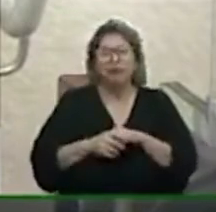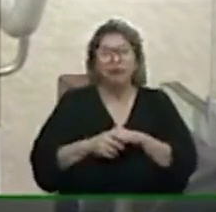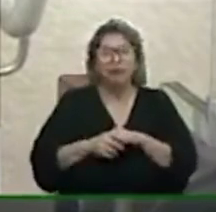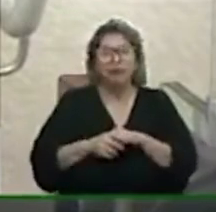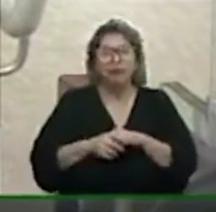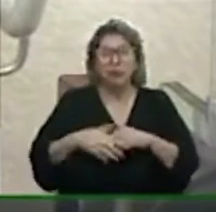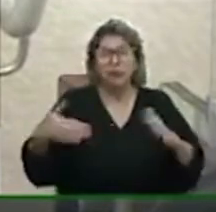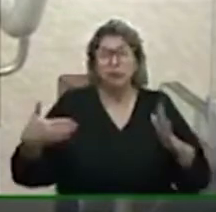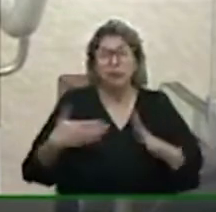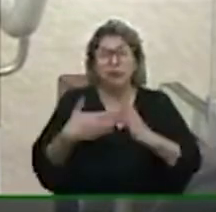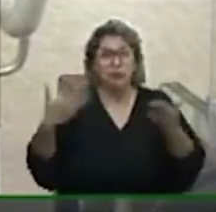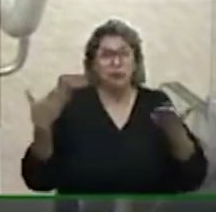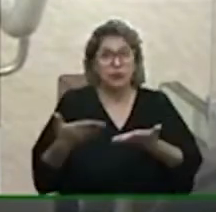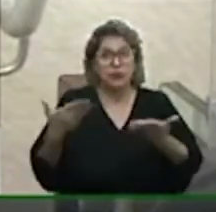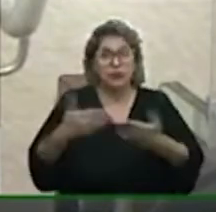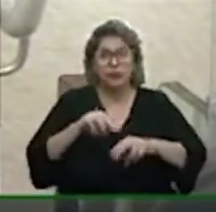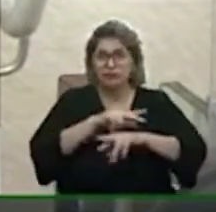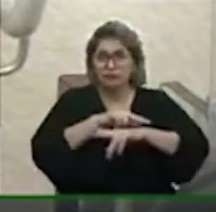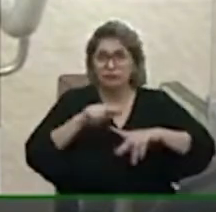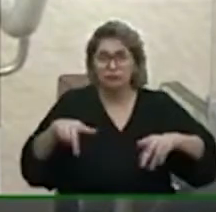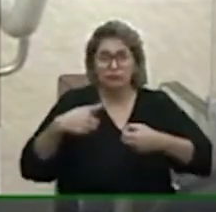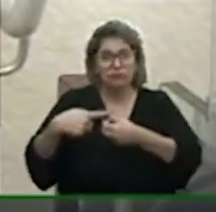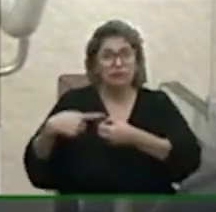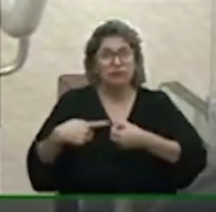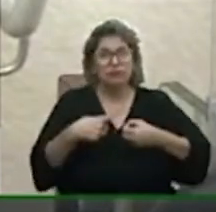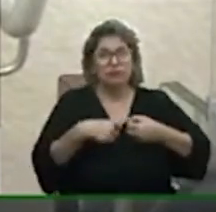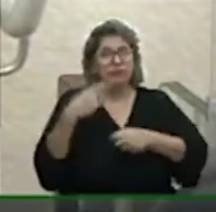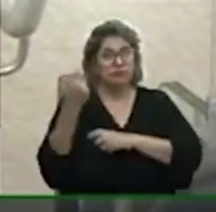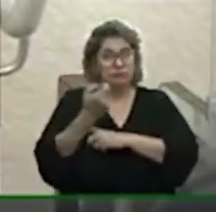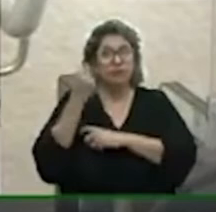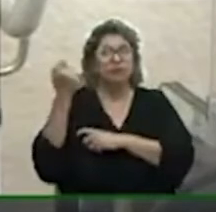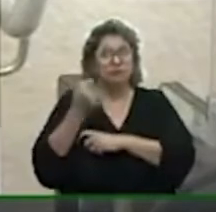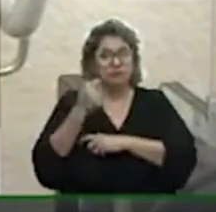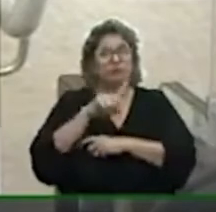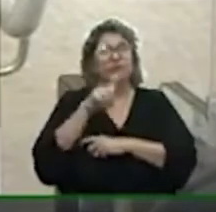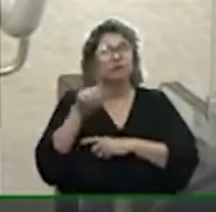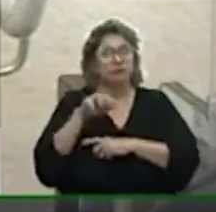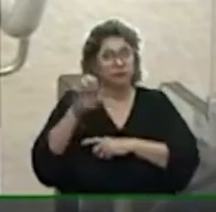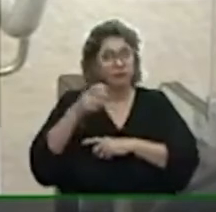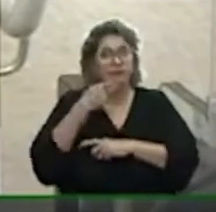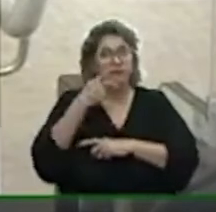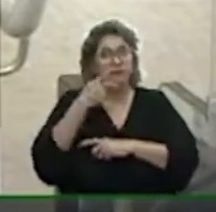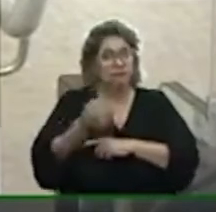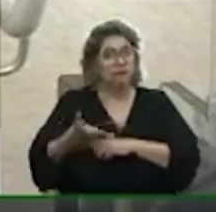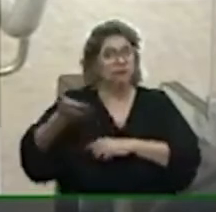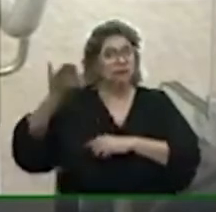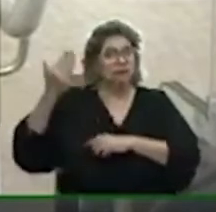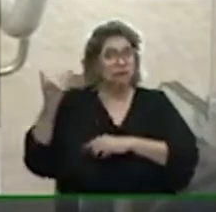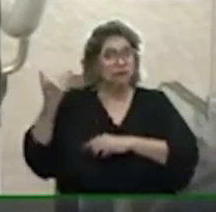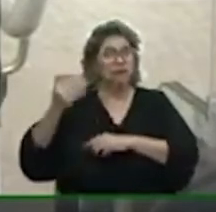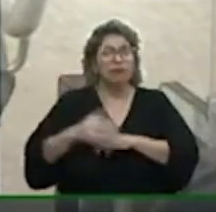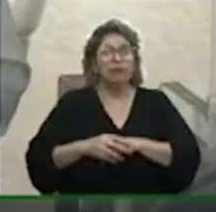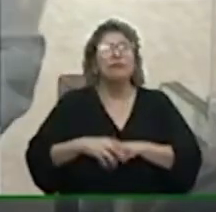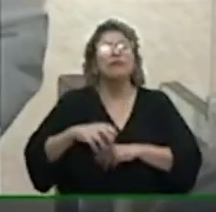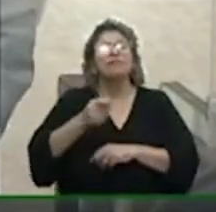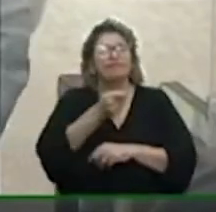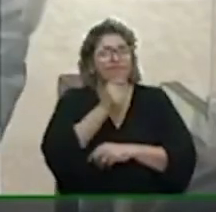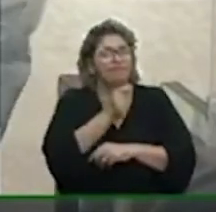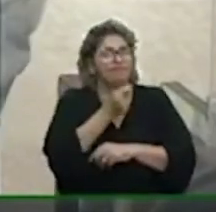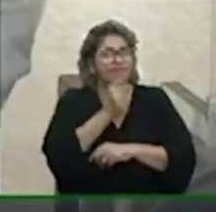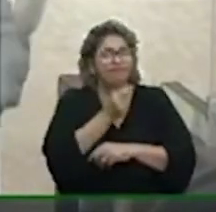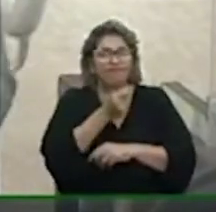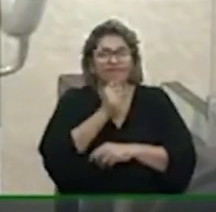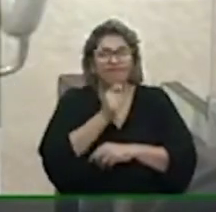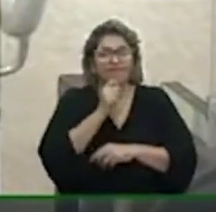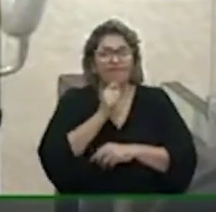mas até agora tem vários municípios gaúchos o Deputado José Nunes lembrou disso semana passada que ainda